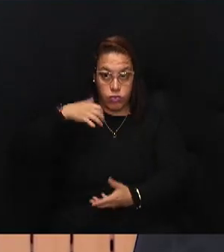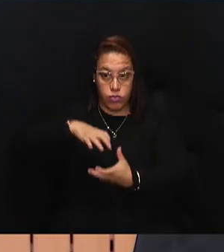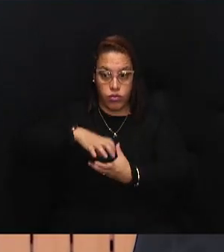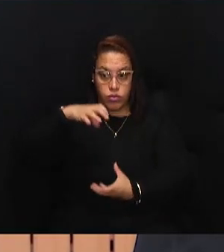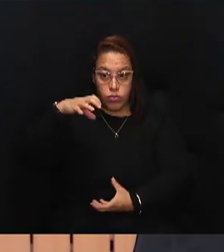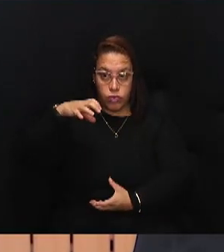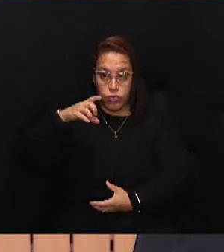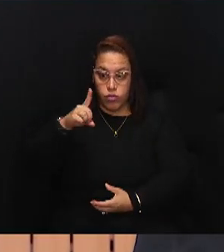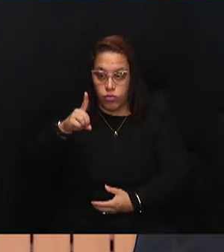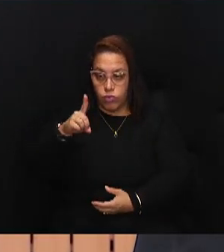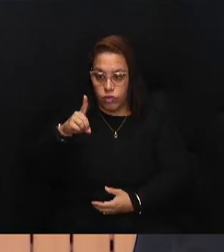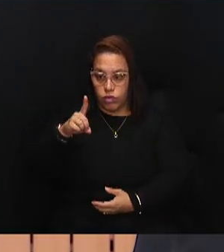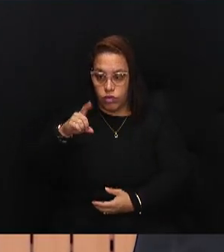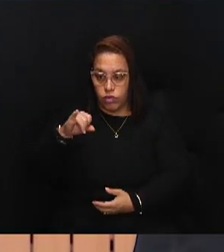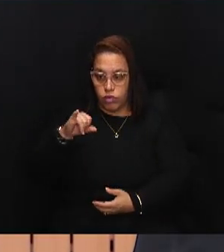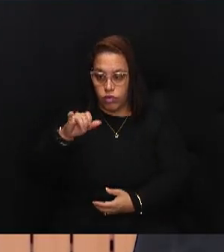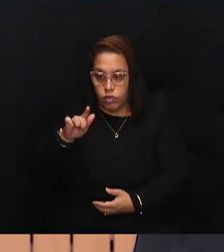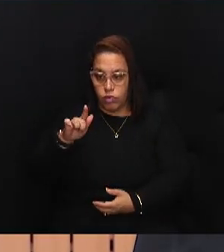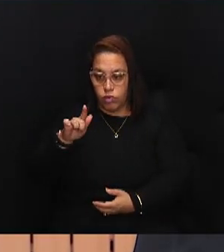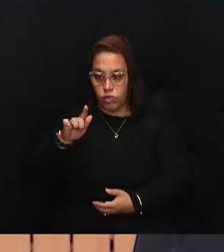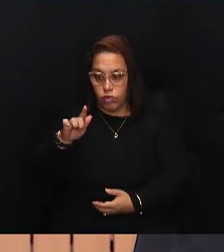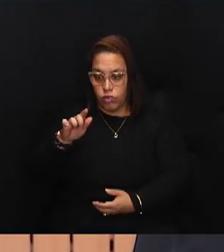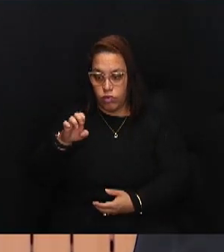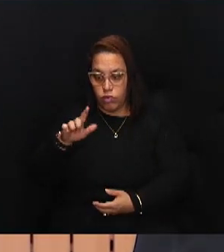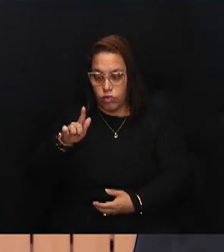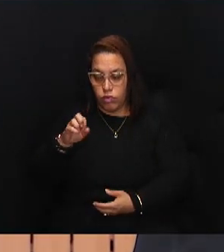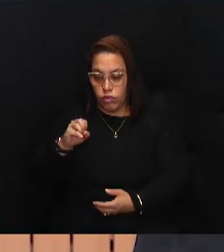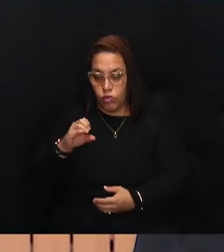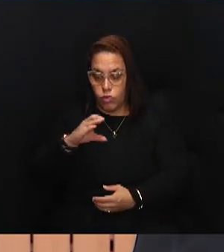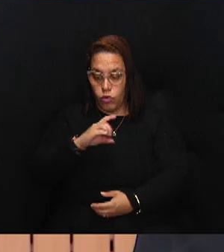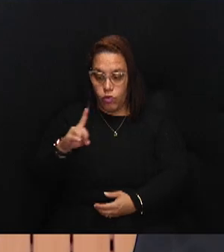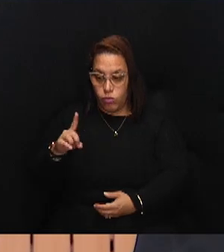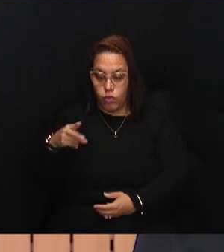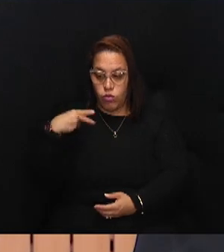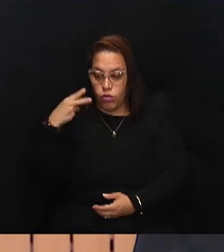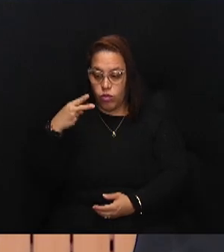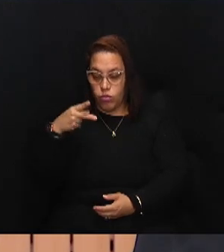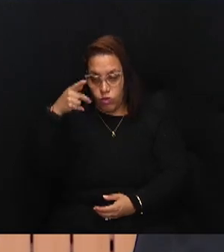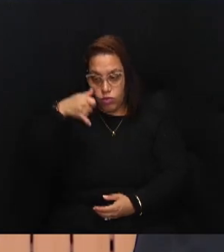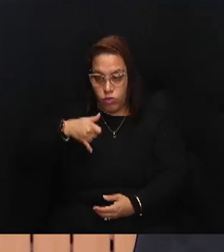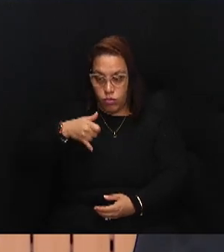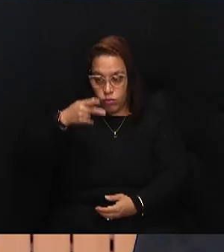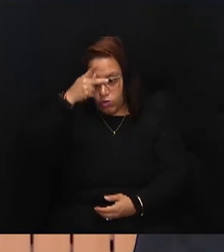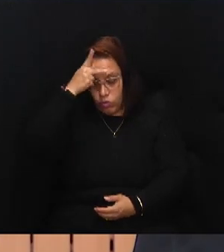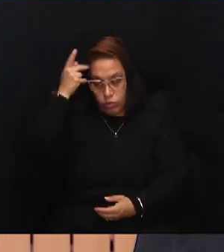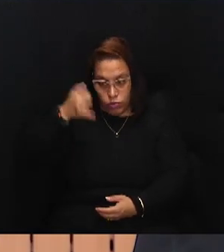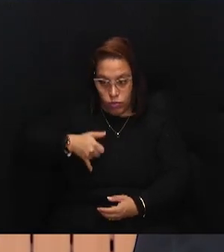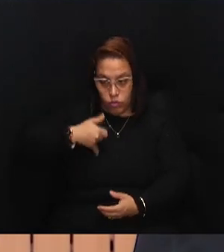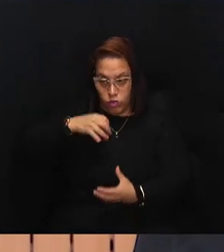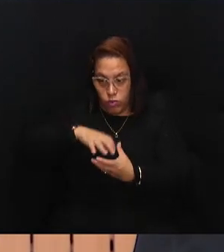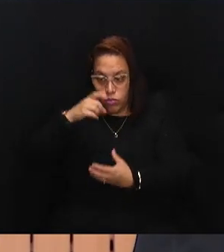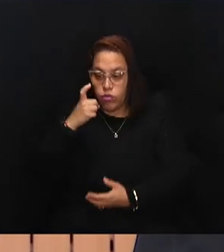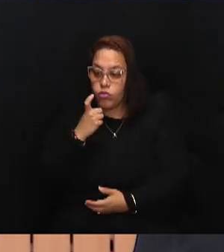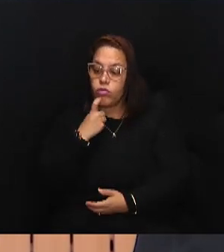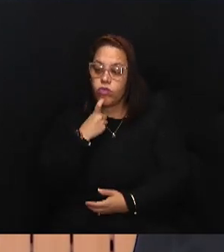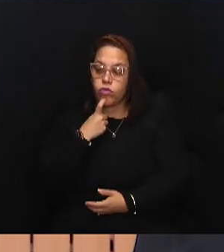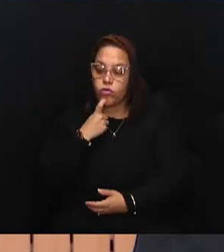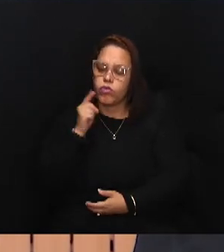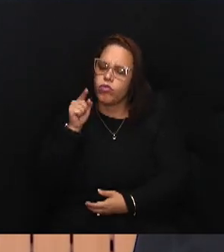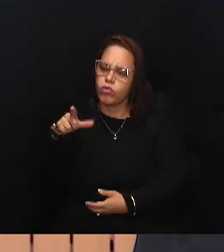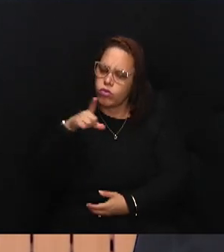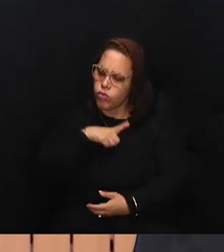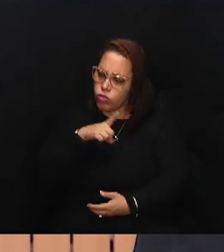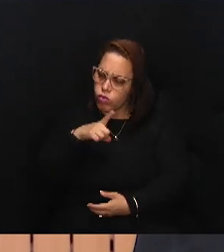sou o Diego, atualmente sou como coordenador de política ali para a pessoa idosa, aqui do município de Campinas, e lá nós temos